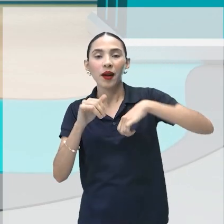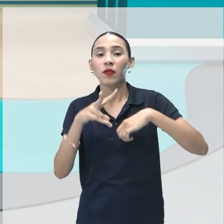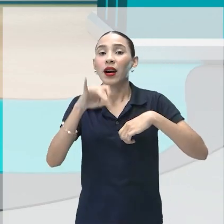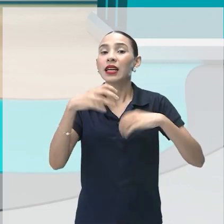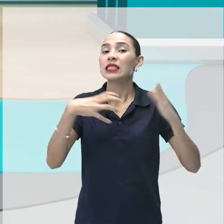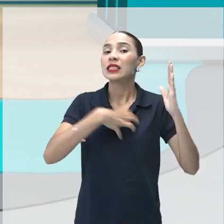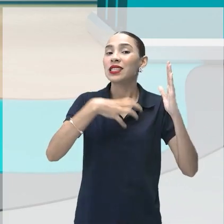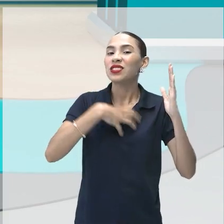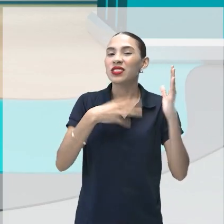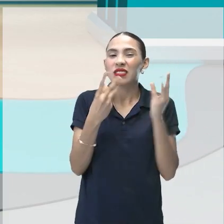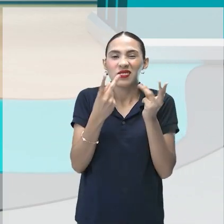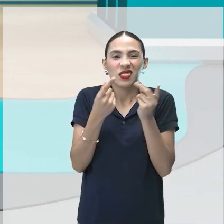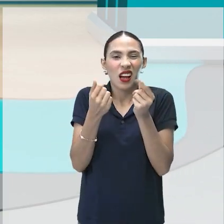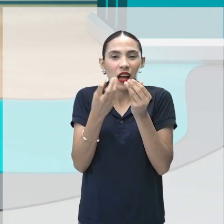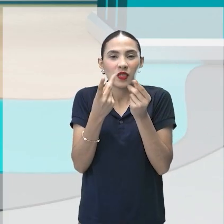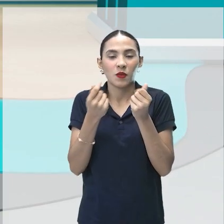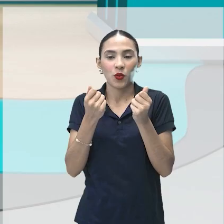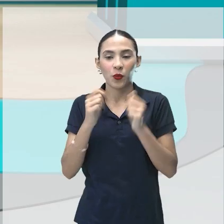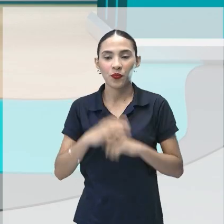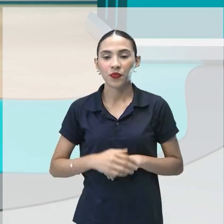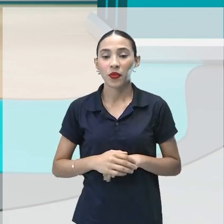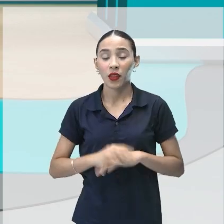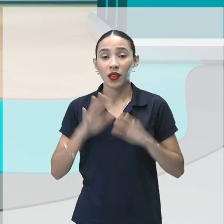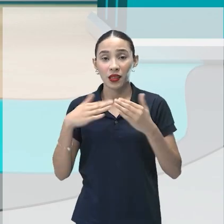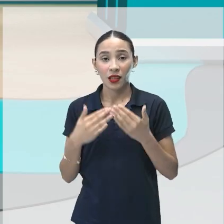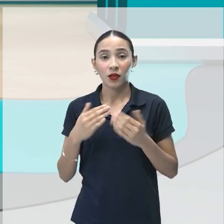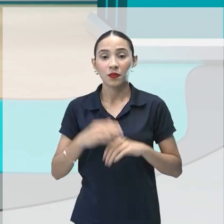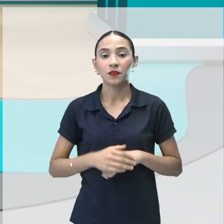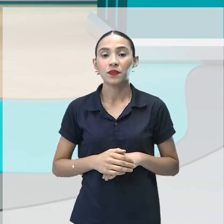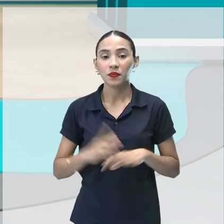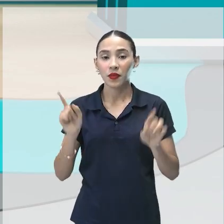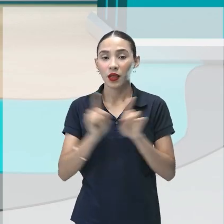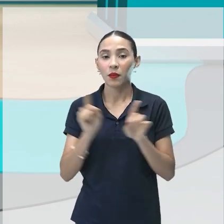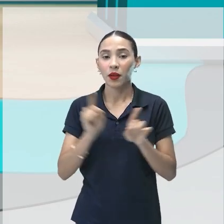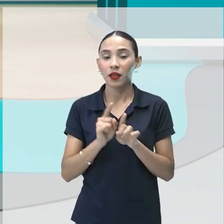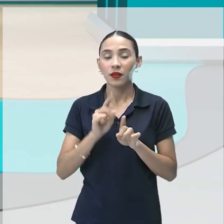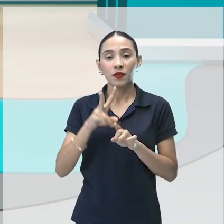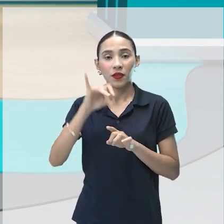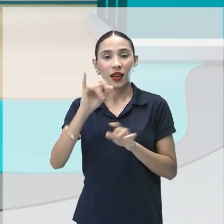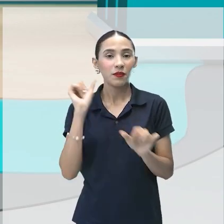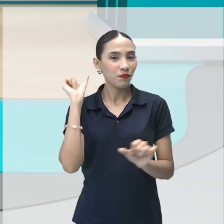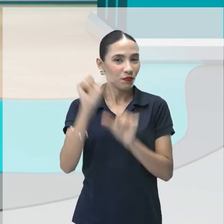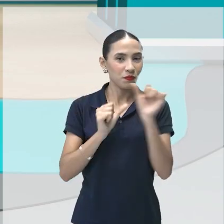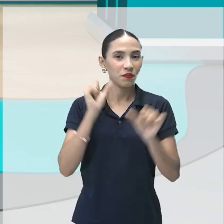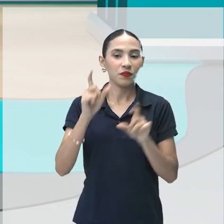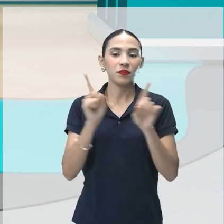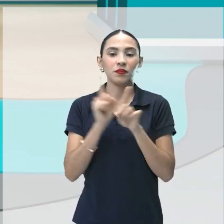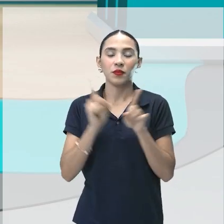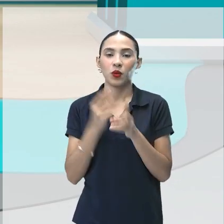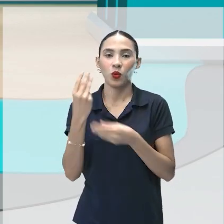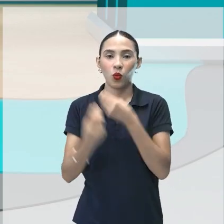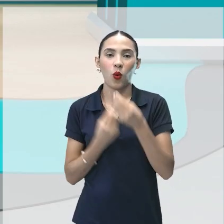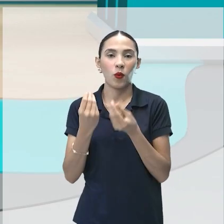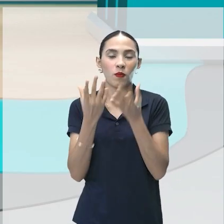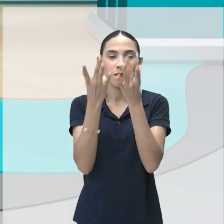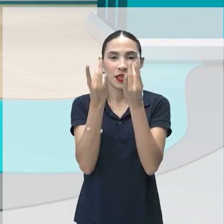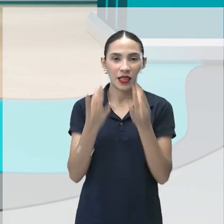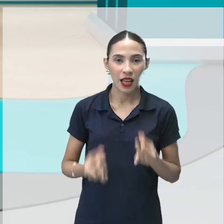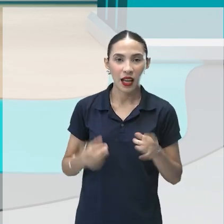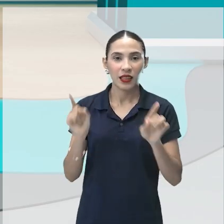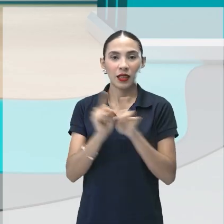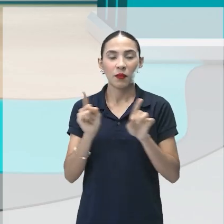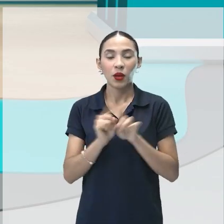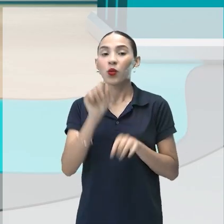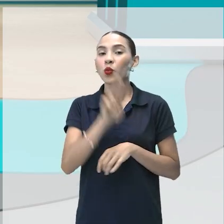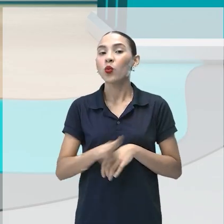sinto que é áspero, certo? E aí o abstracionismo ele vem com essa pegada, com a fragmentação, com